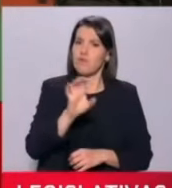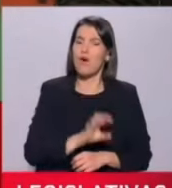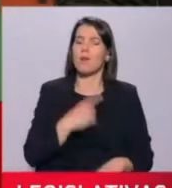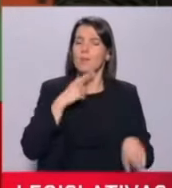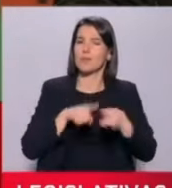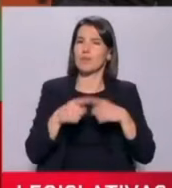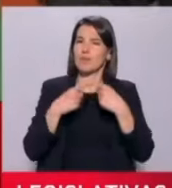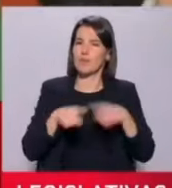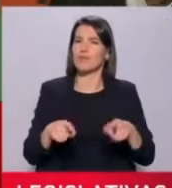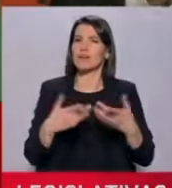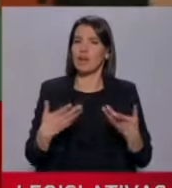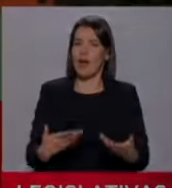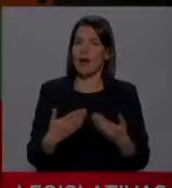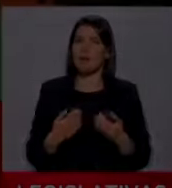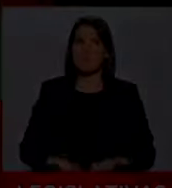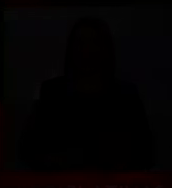política com clareza e com a capacidade